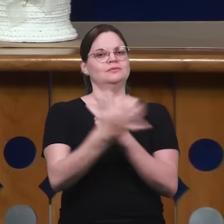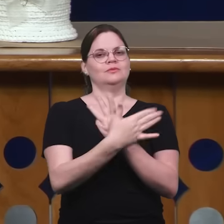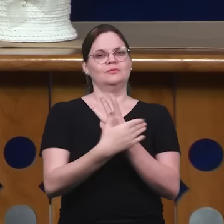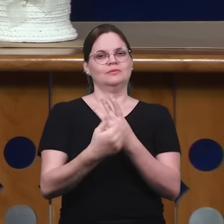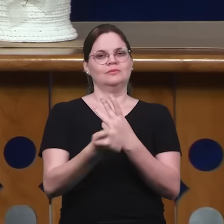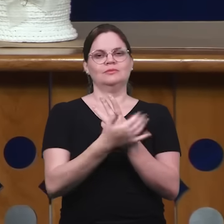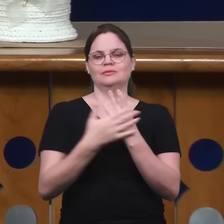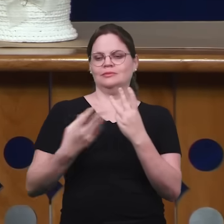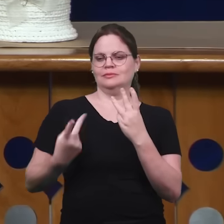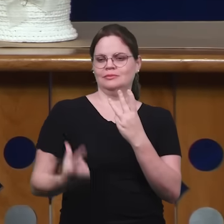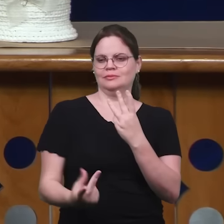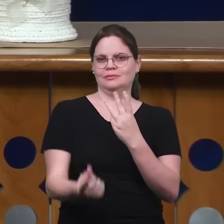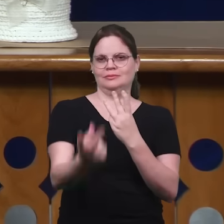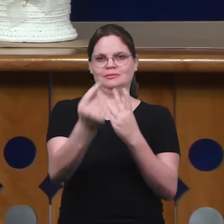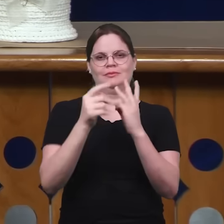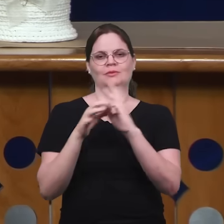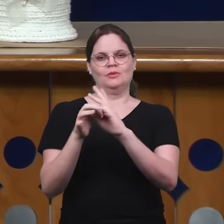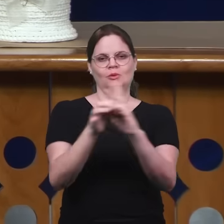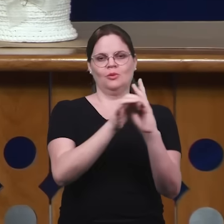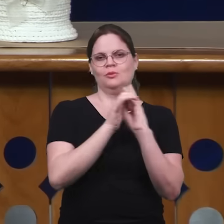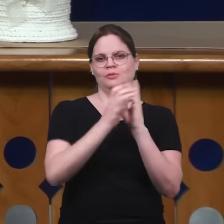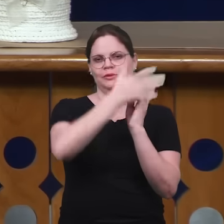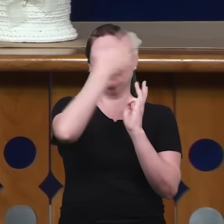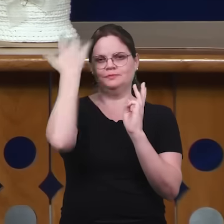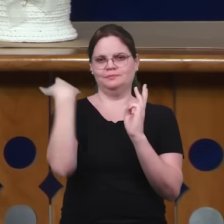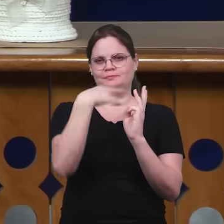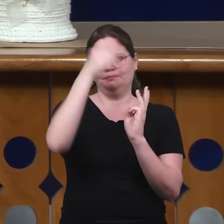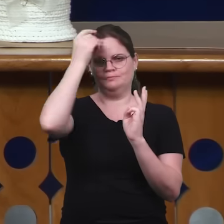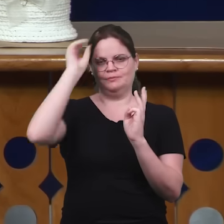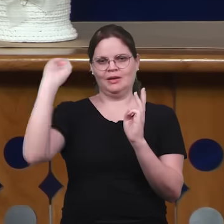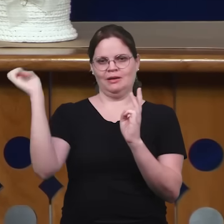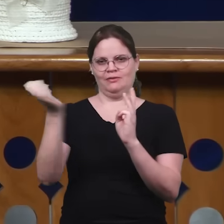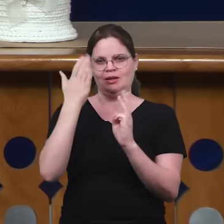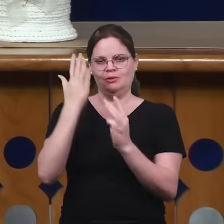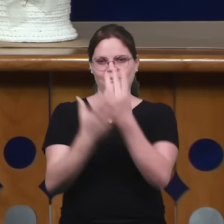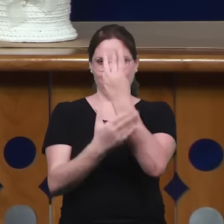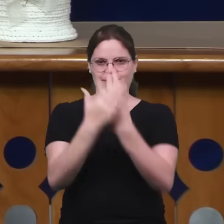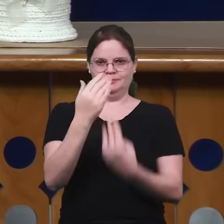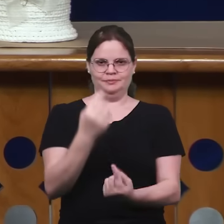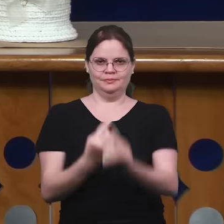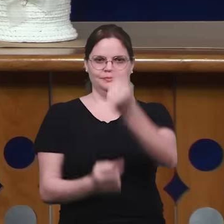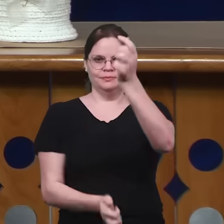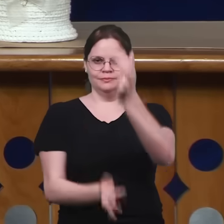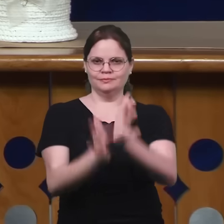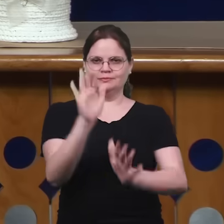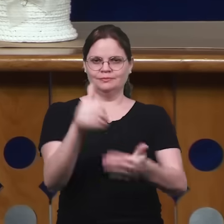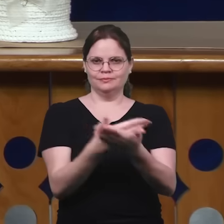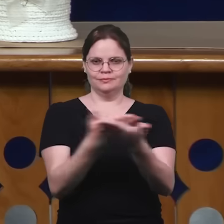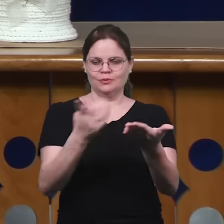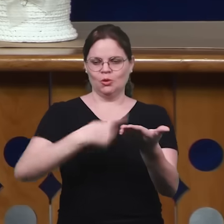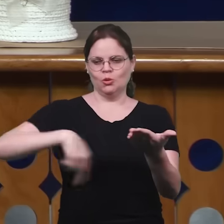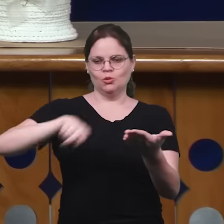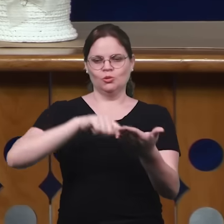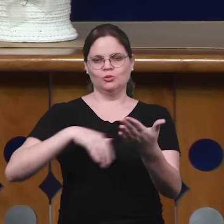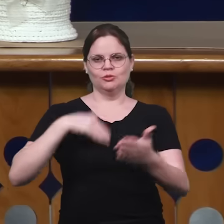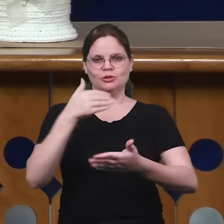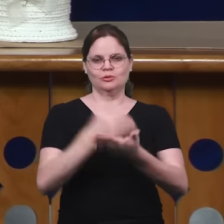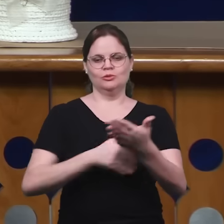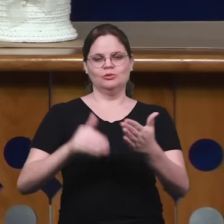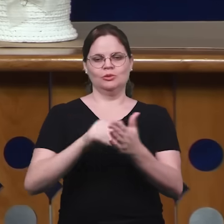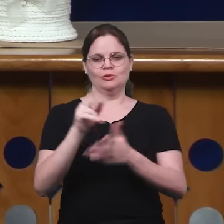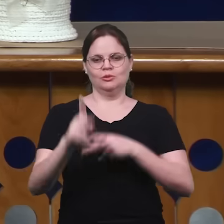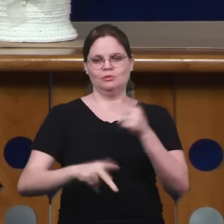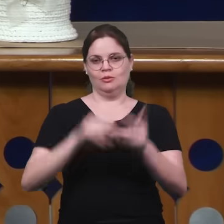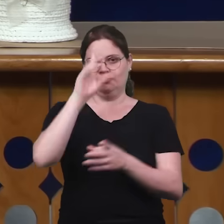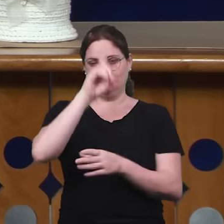doces e ternas consolações e revelações do Espírito Santo permaneça conosco, com todo o povo de Deus, aqui e